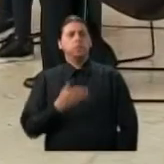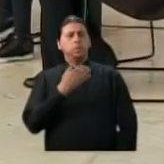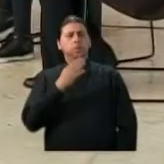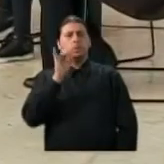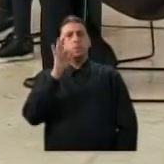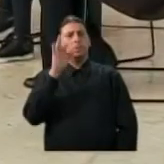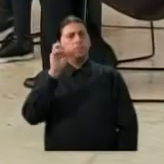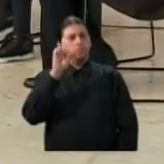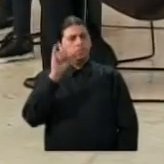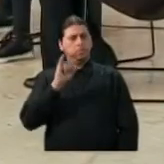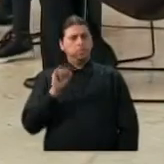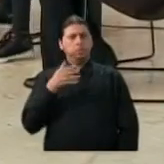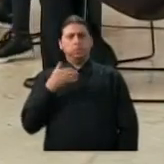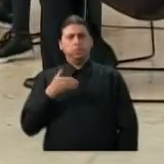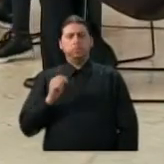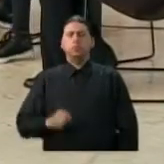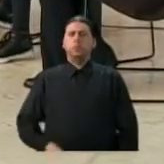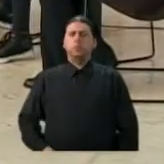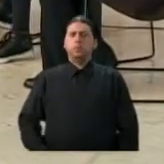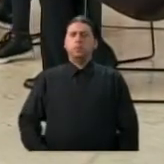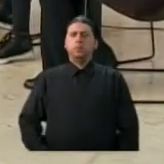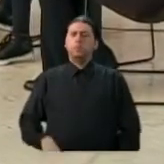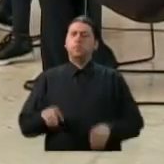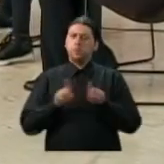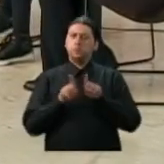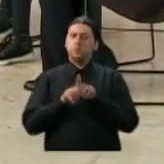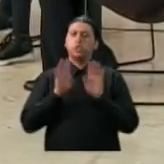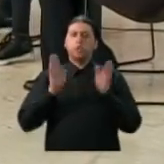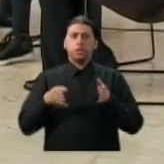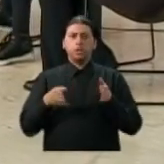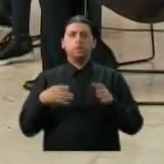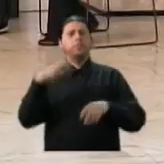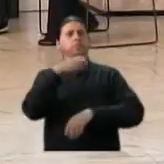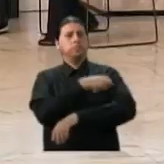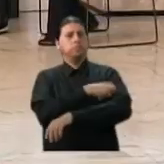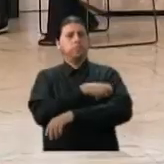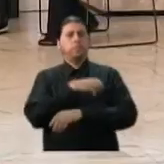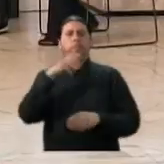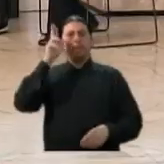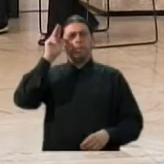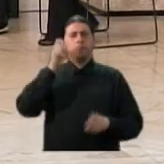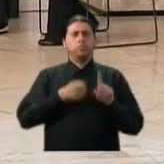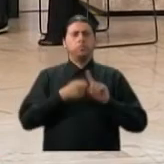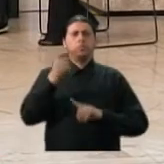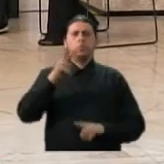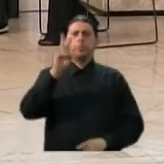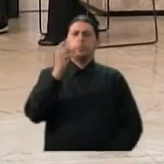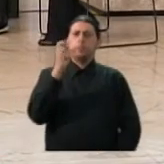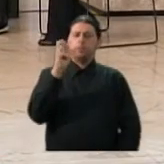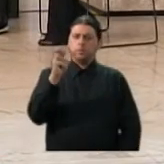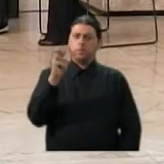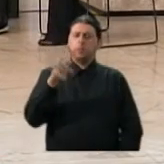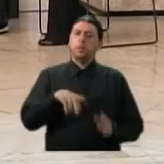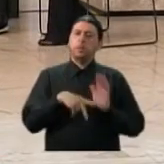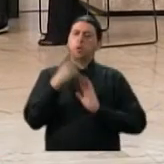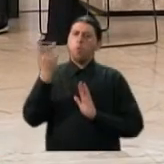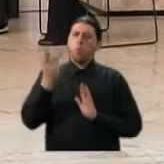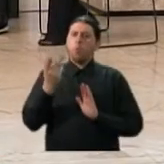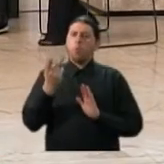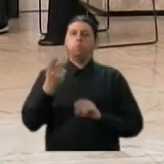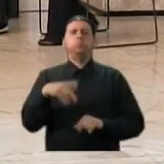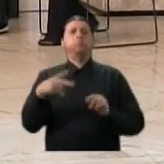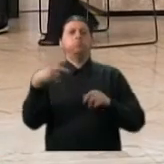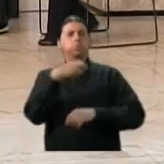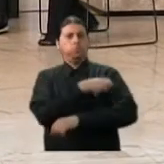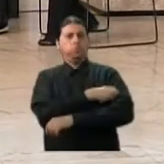Beatriz? Eu tomei já tomei a vacina em abril de 2015 e a segunda dose em